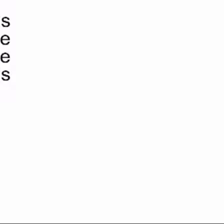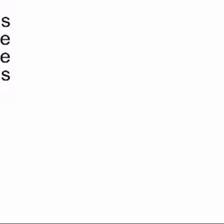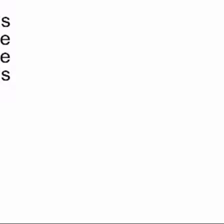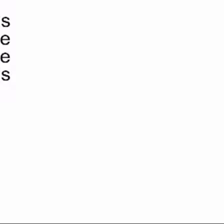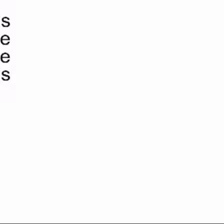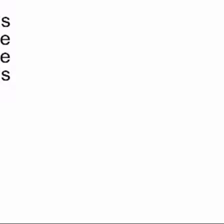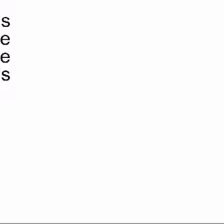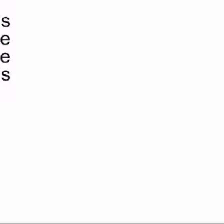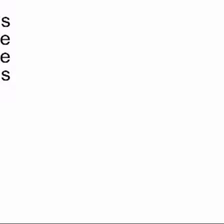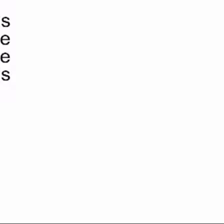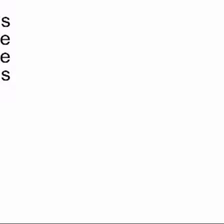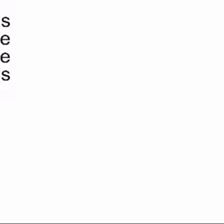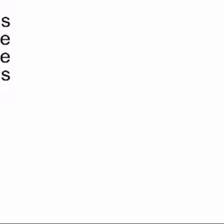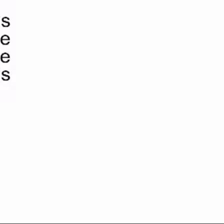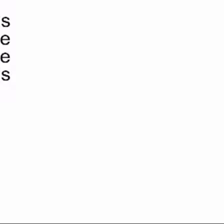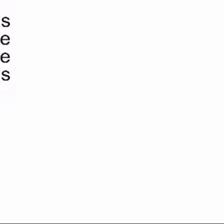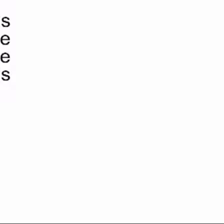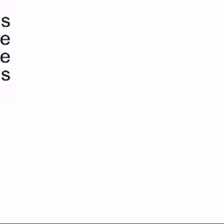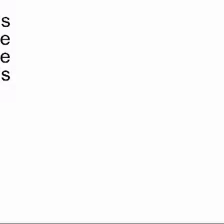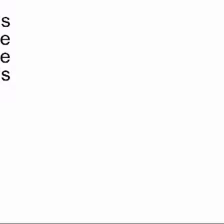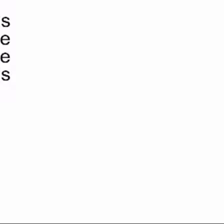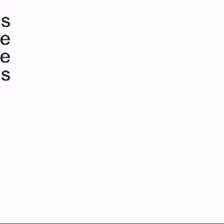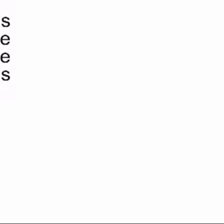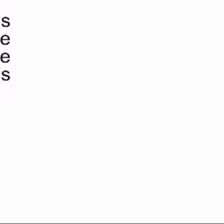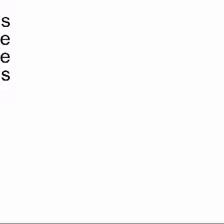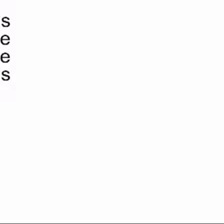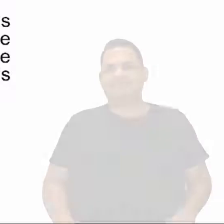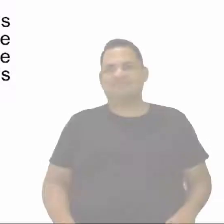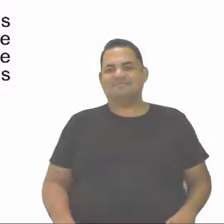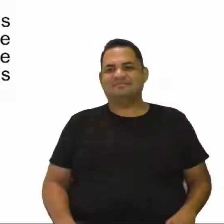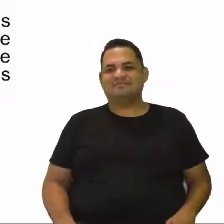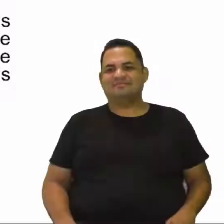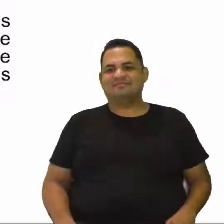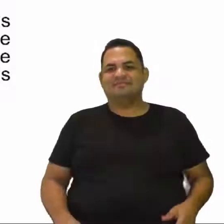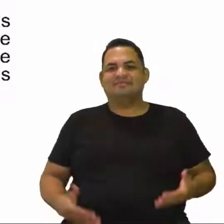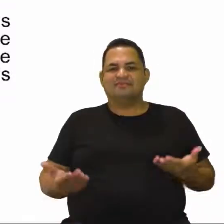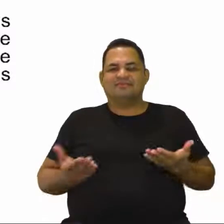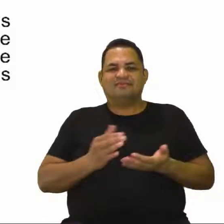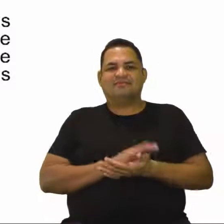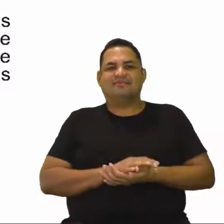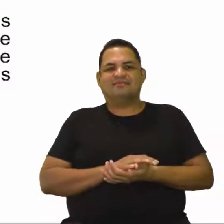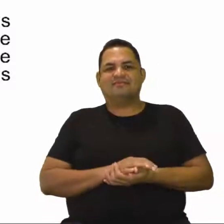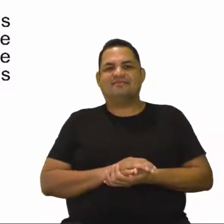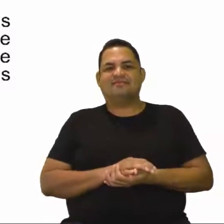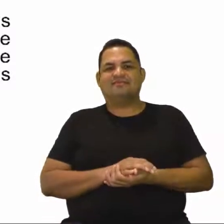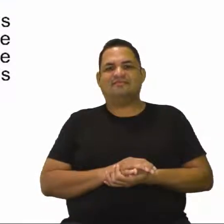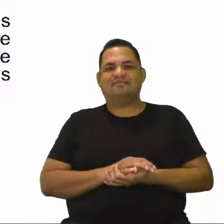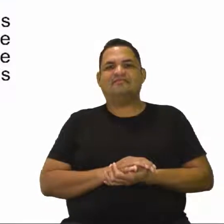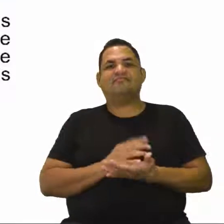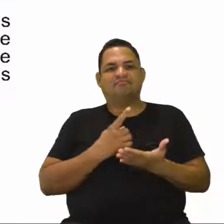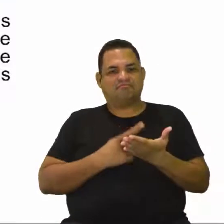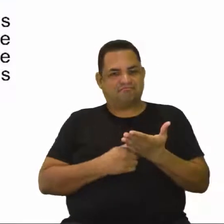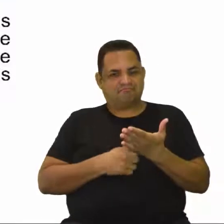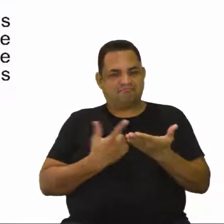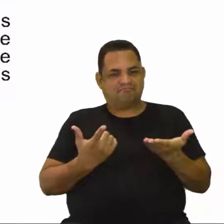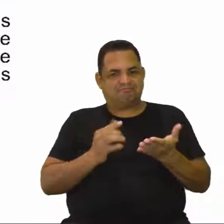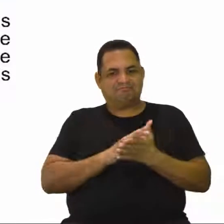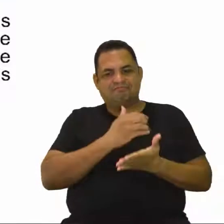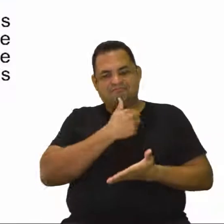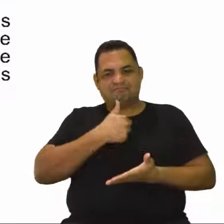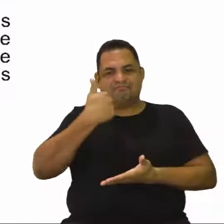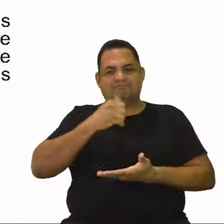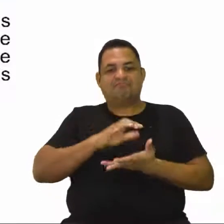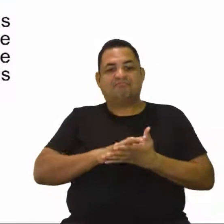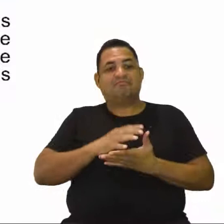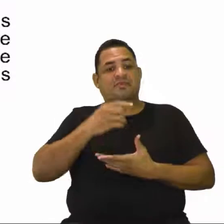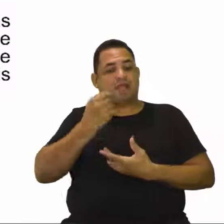você ganhar um certo lucro do que não ganhar nada. Concorda comigo, Sâmio? O meu intérprete aqui, né? Concorda comigo, Sâmio? Melhor você